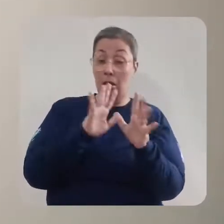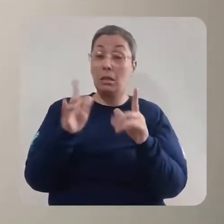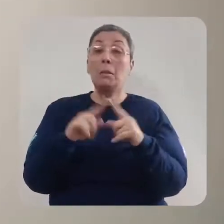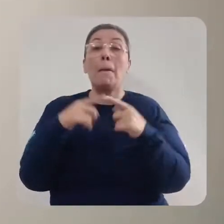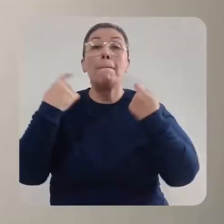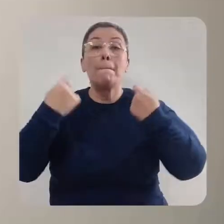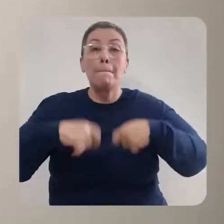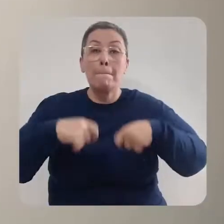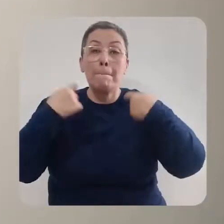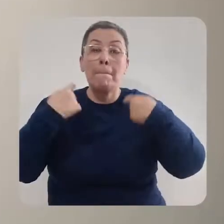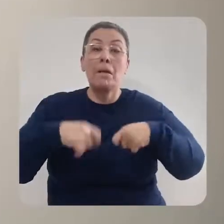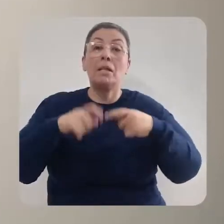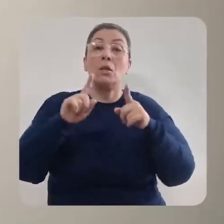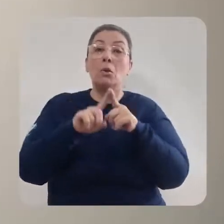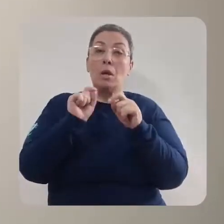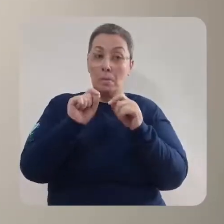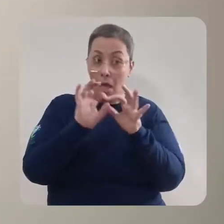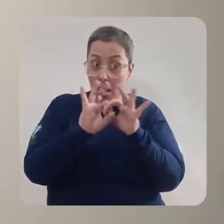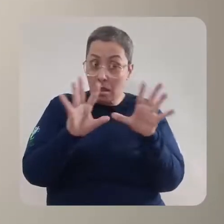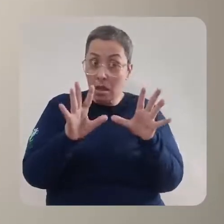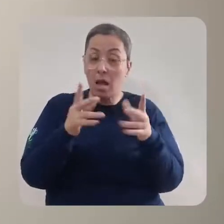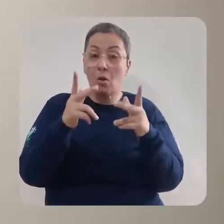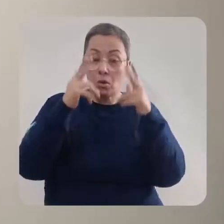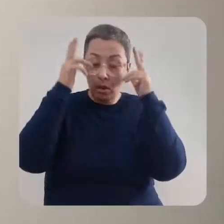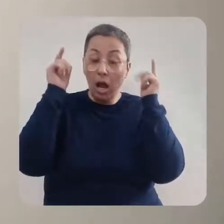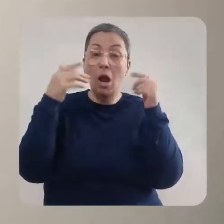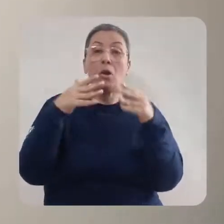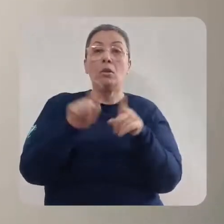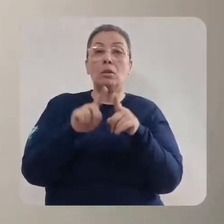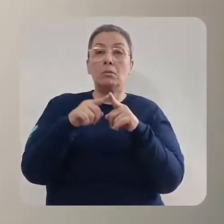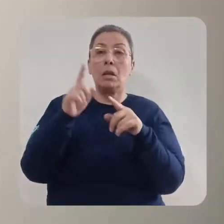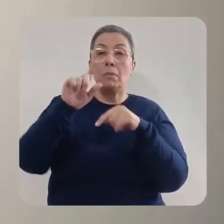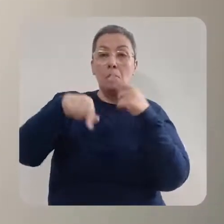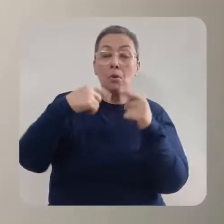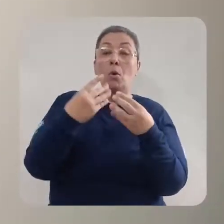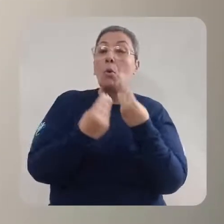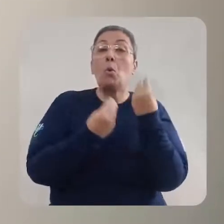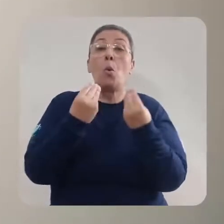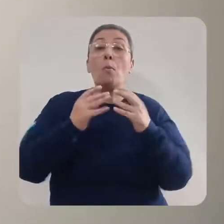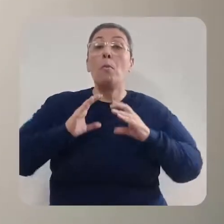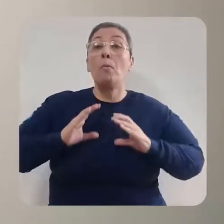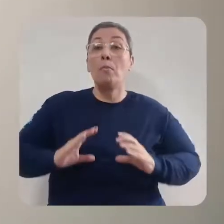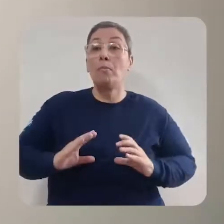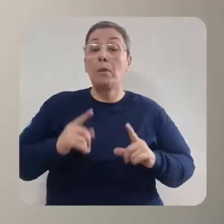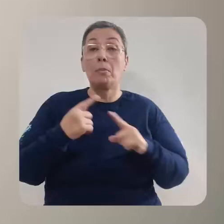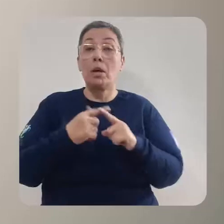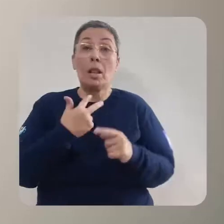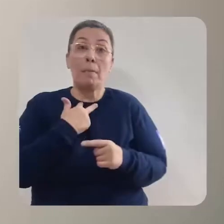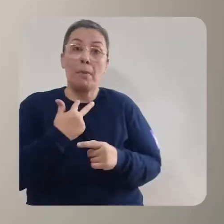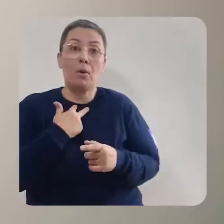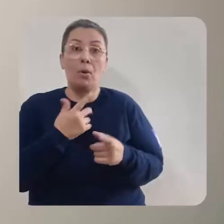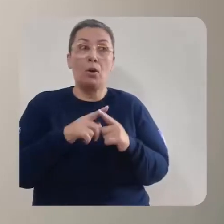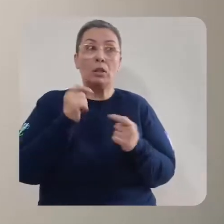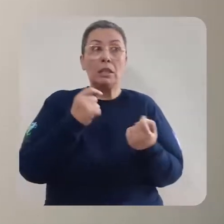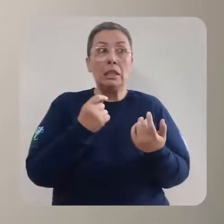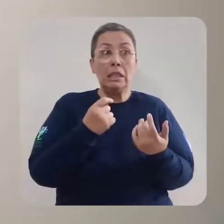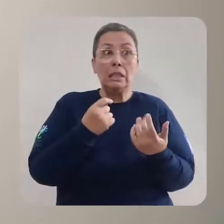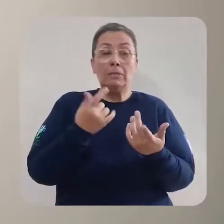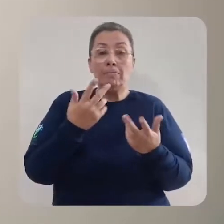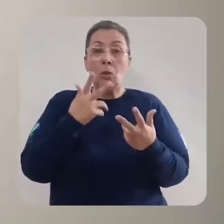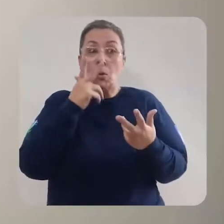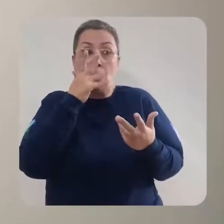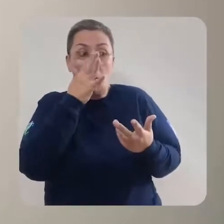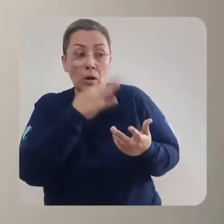Então, nós precisamos, ele deixou cortar o cabelo, agora eu passo para o rosto. Como ele se comporta? Porque eu não posso correr o